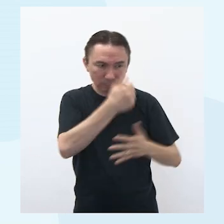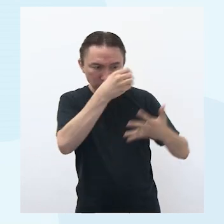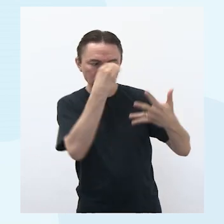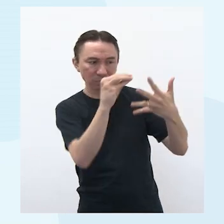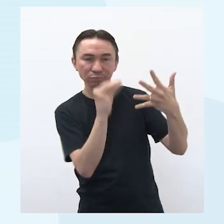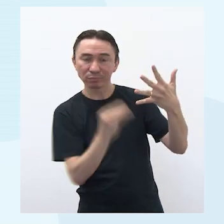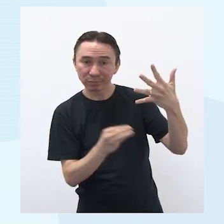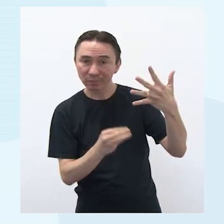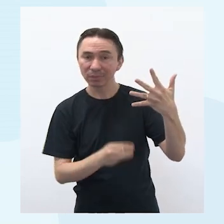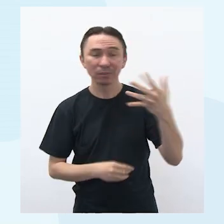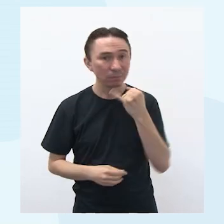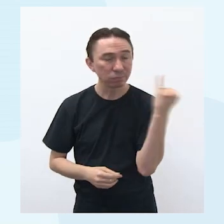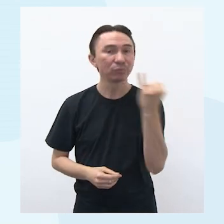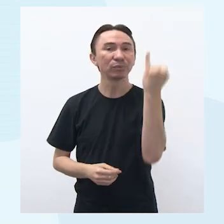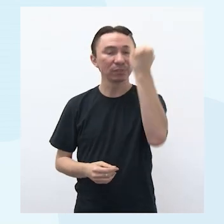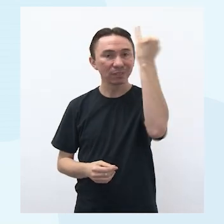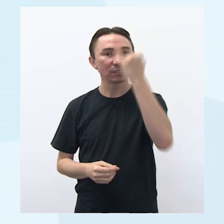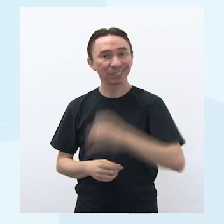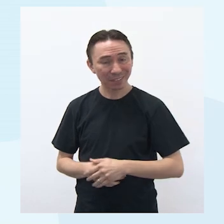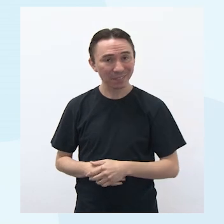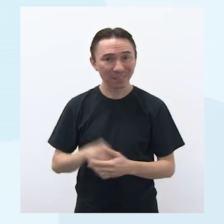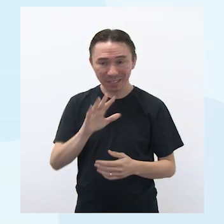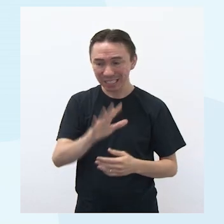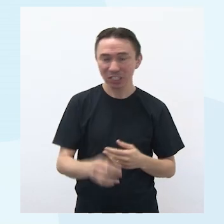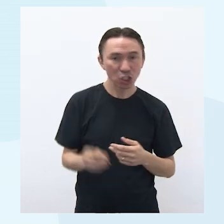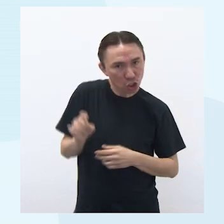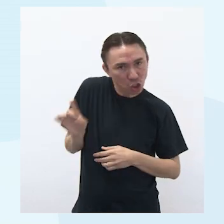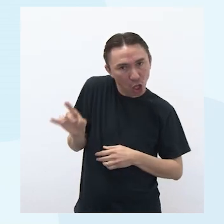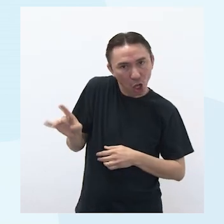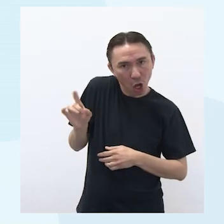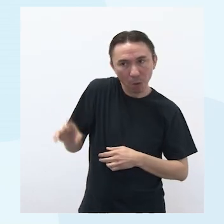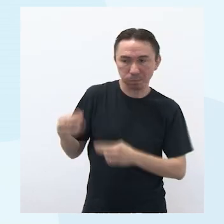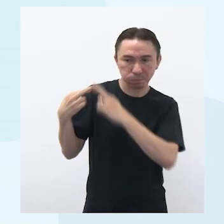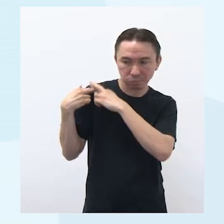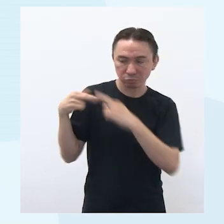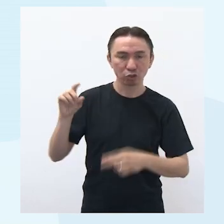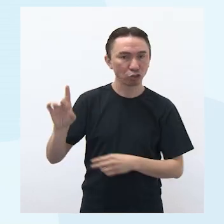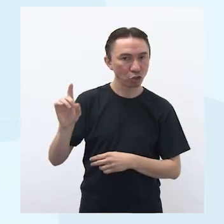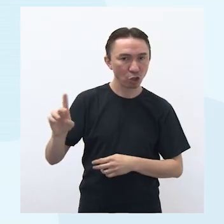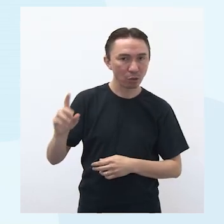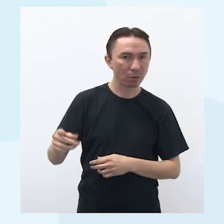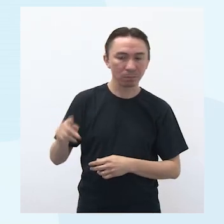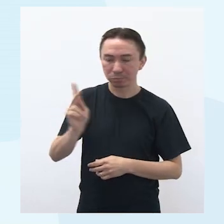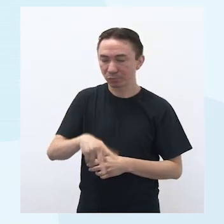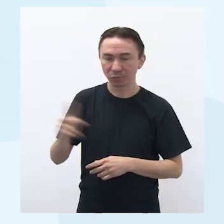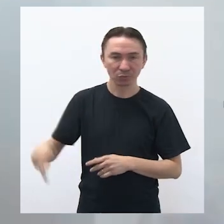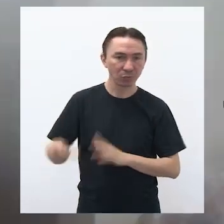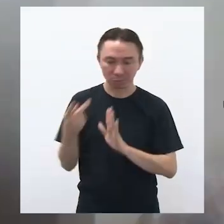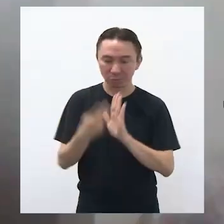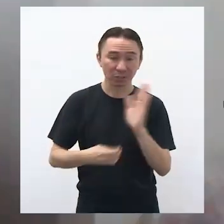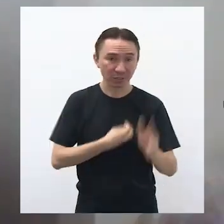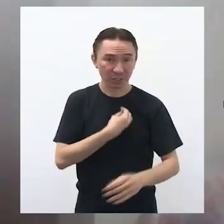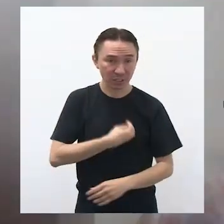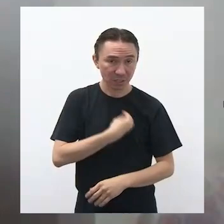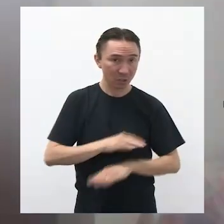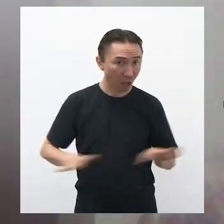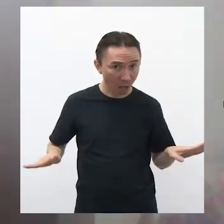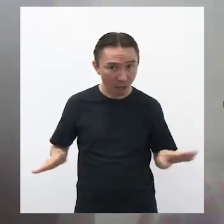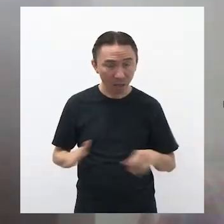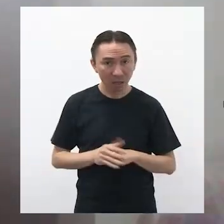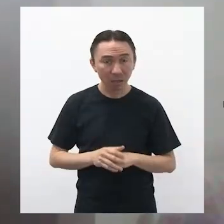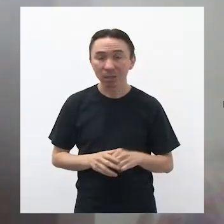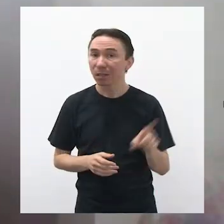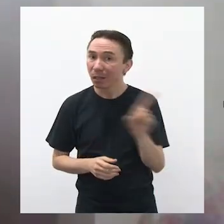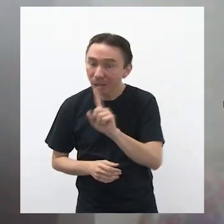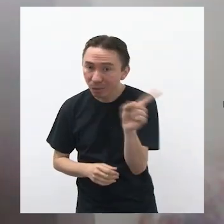de vida, pelo professor de projeto de vida, mas não é só responsabilidade dele, né? Se a gente está falando de um movimento de educação